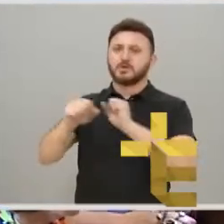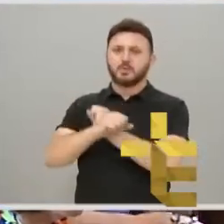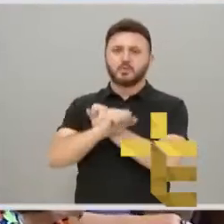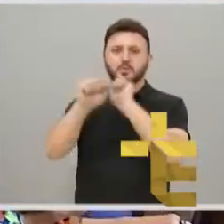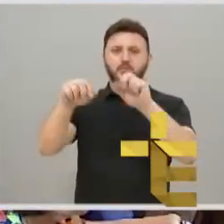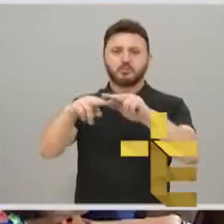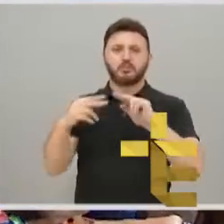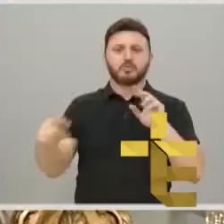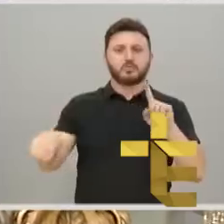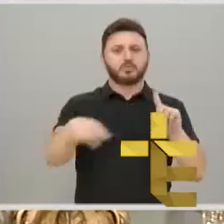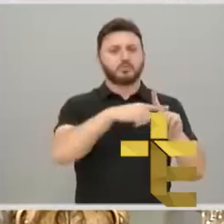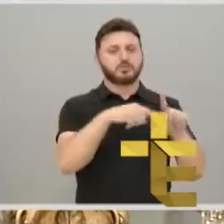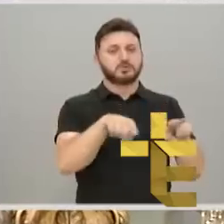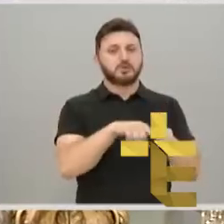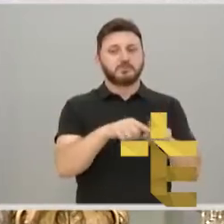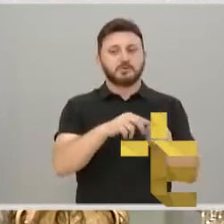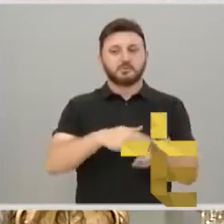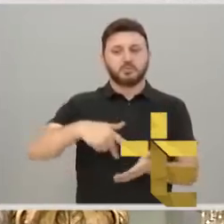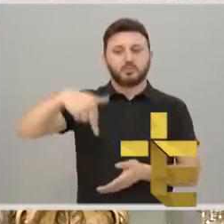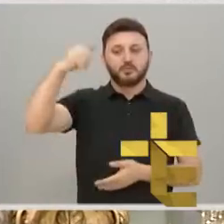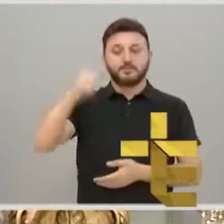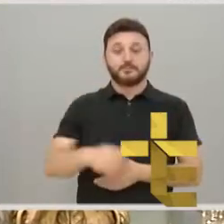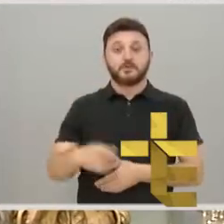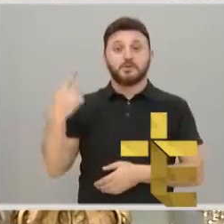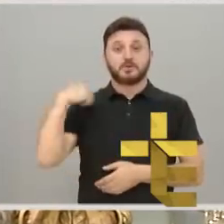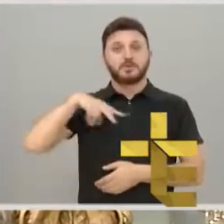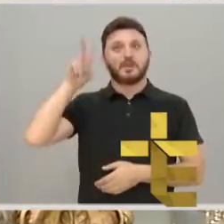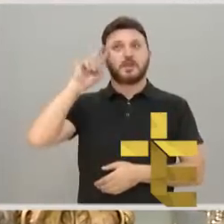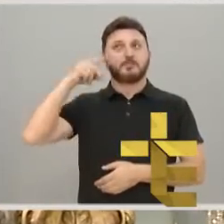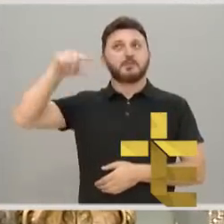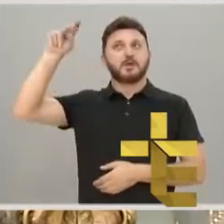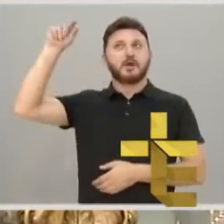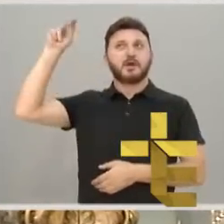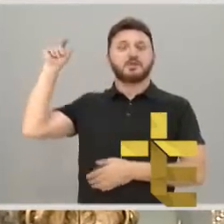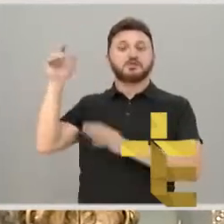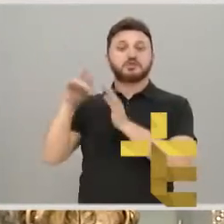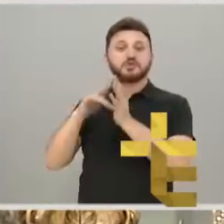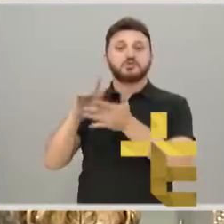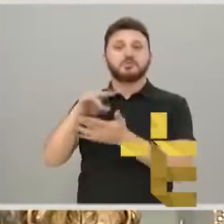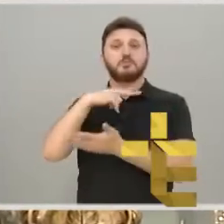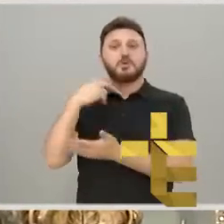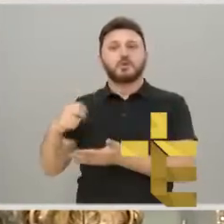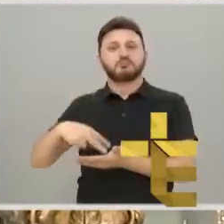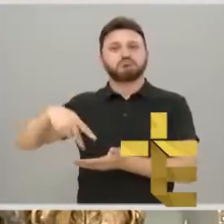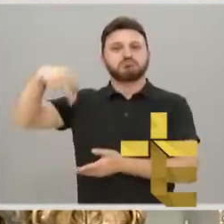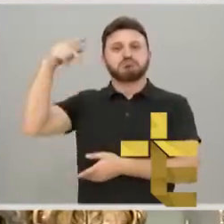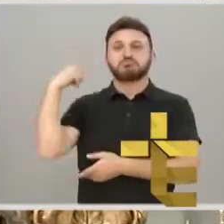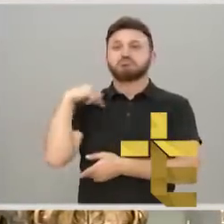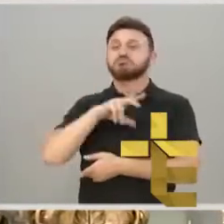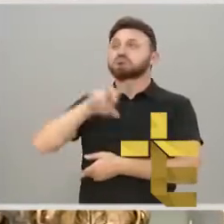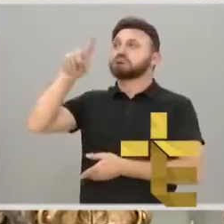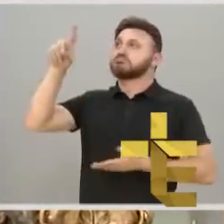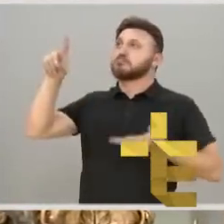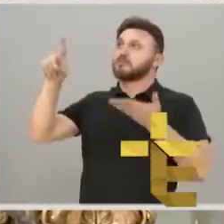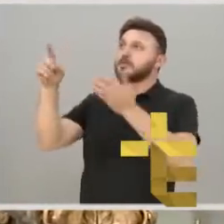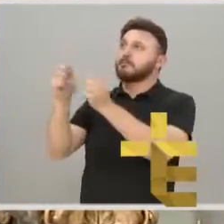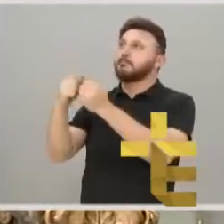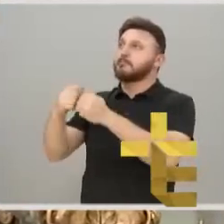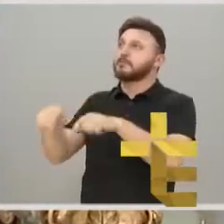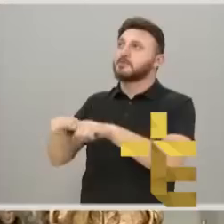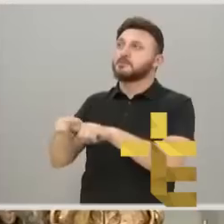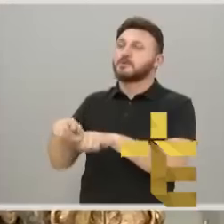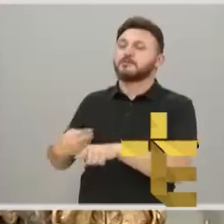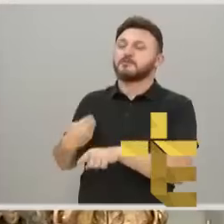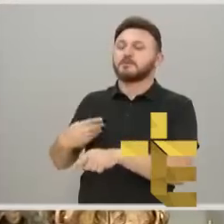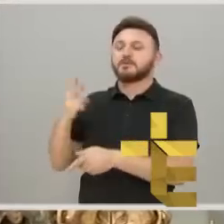e ressurreição. Celebrando, pois, a memória da morte e a ressurreição do vosso Filho, nós vos oferecemos, ó Pai, o pão da vida e o cálice